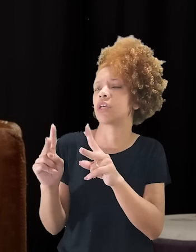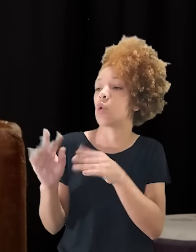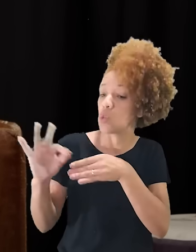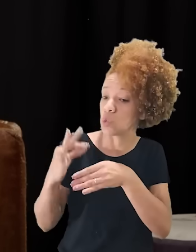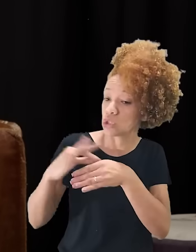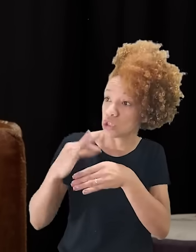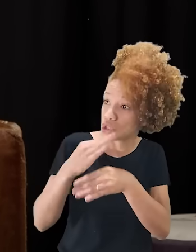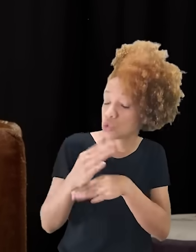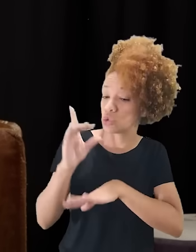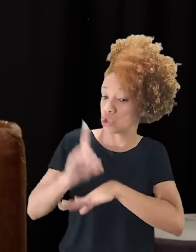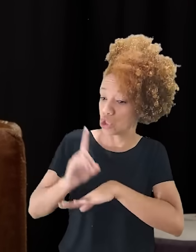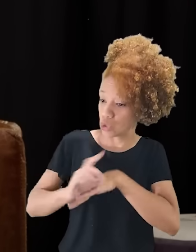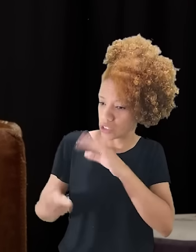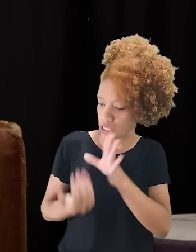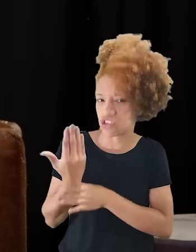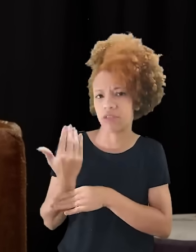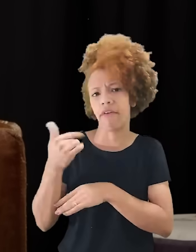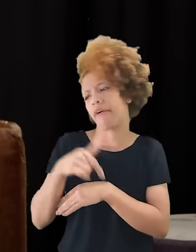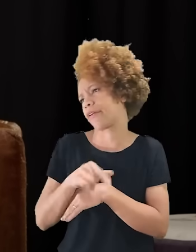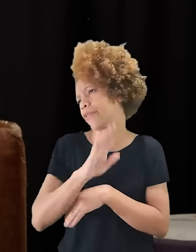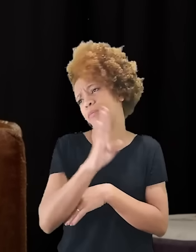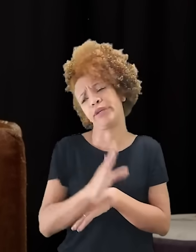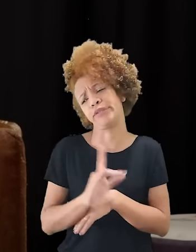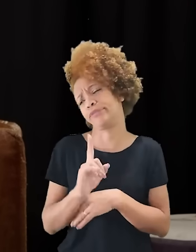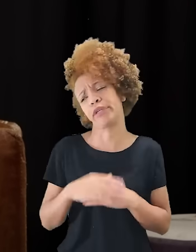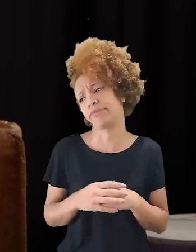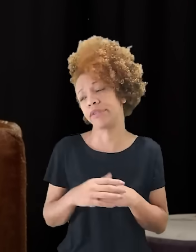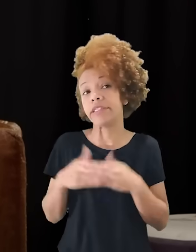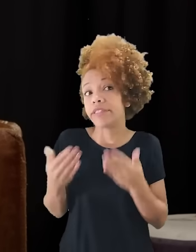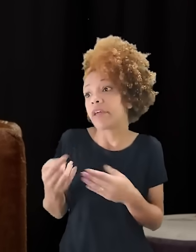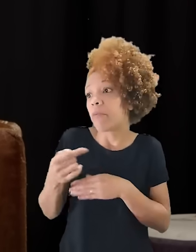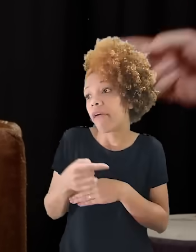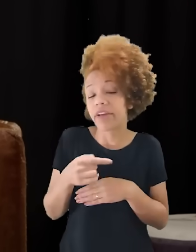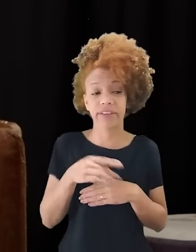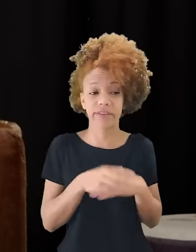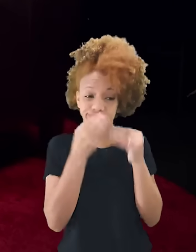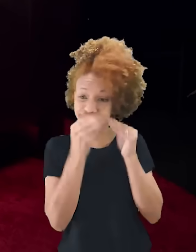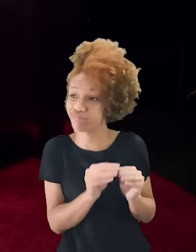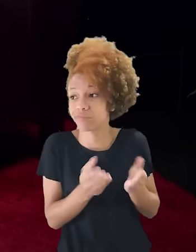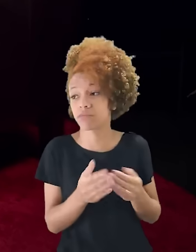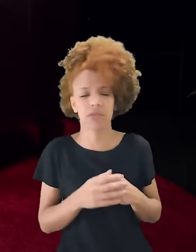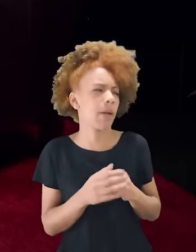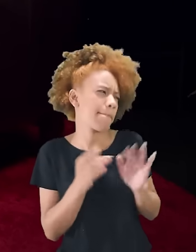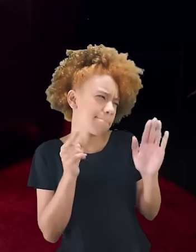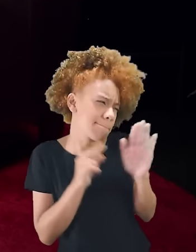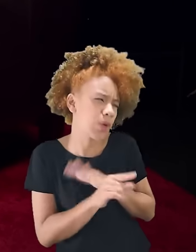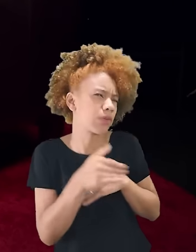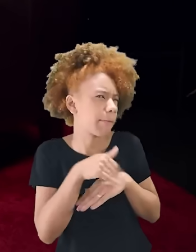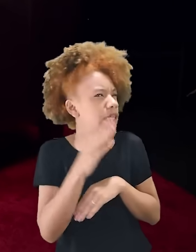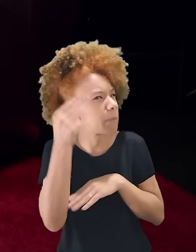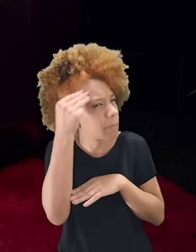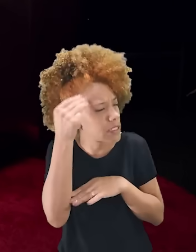estilistas os diretores criativos aqui no Brasil não então aqui ficou banal entendeu mas eu vou para uma pergunta mais